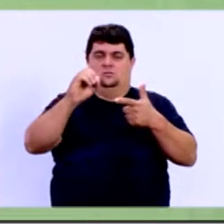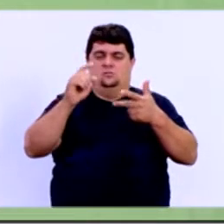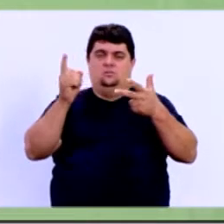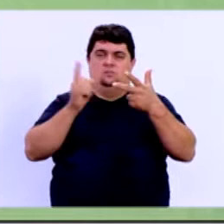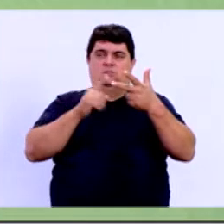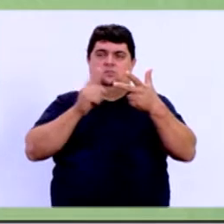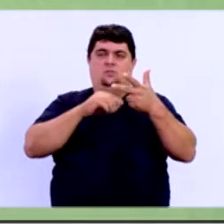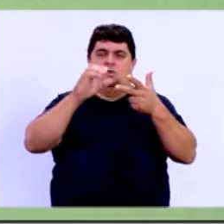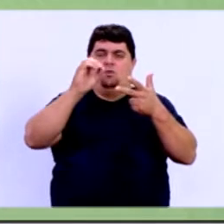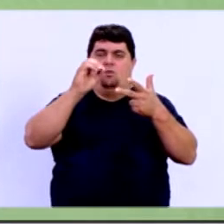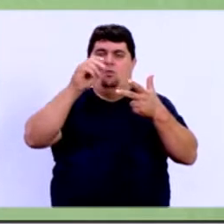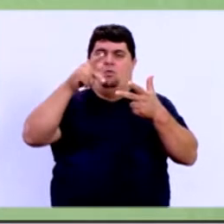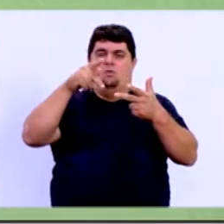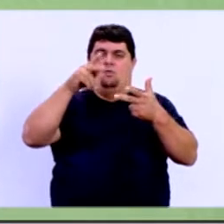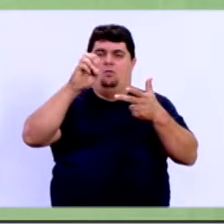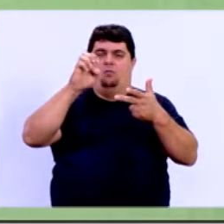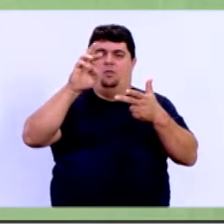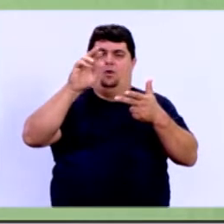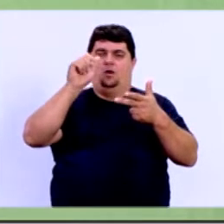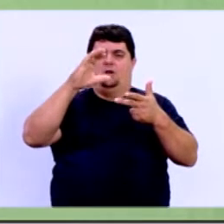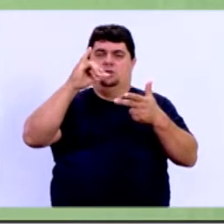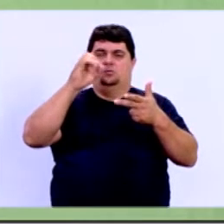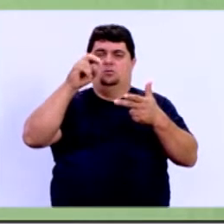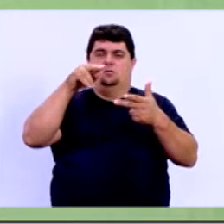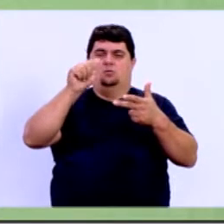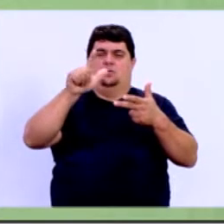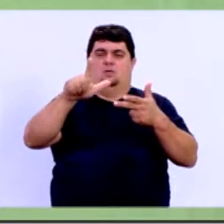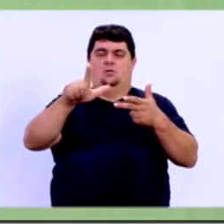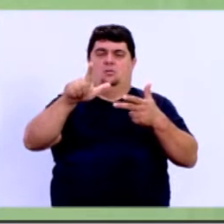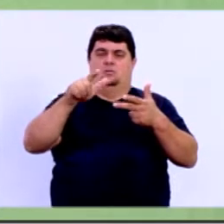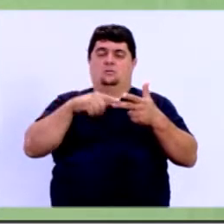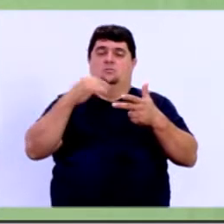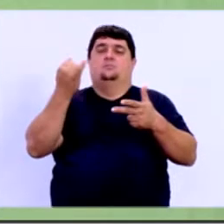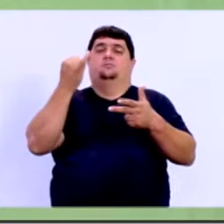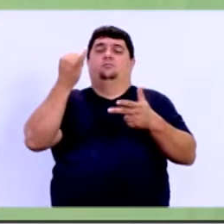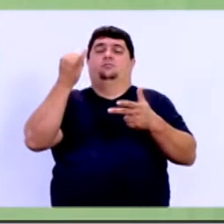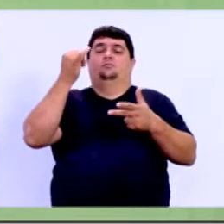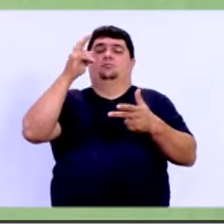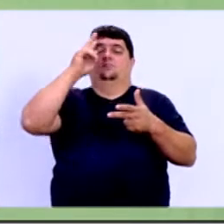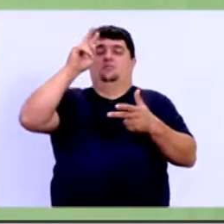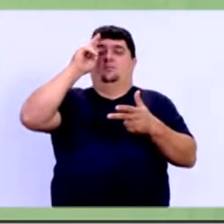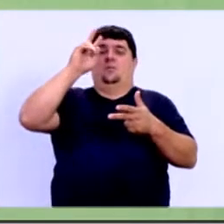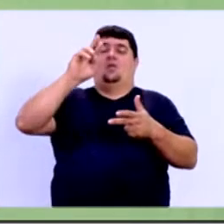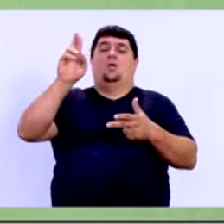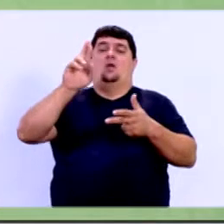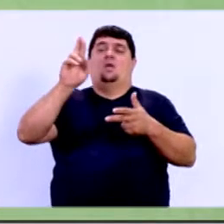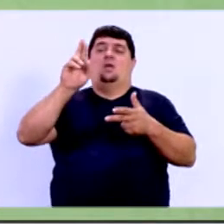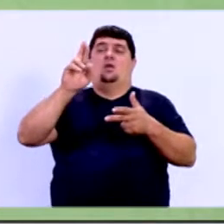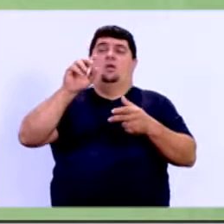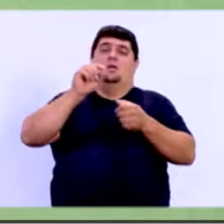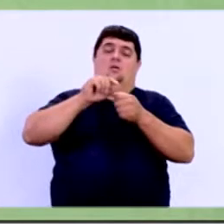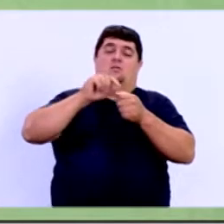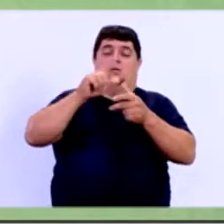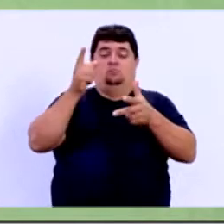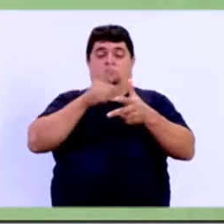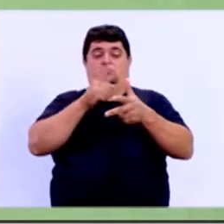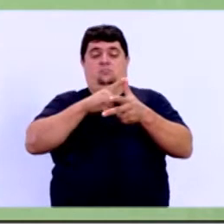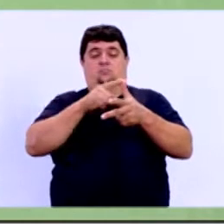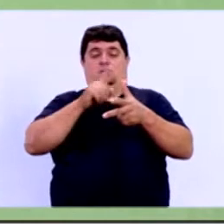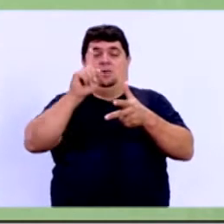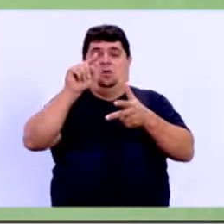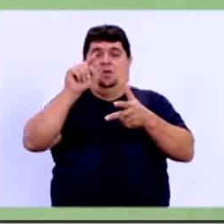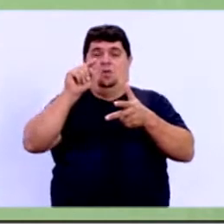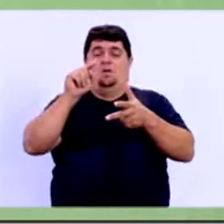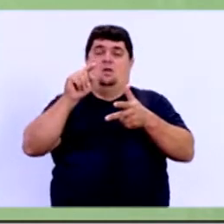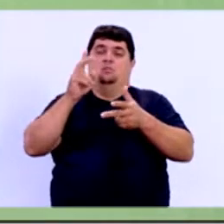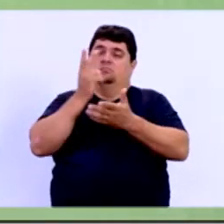nível operacional, tá? Então, o importante lembrar é que quem elabora esse planejamento estratégico é justamente